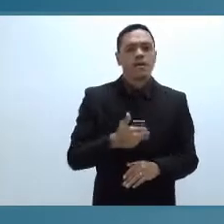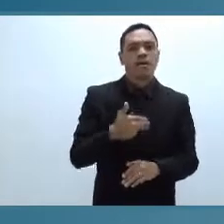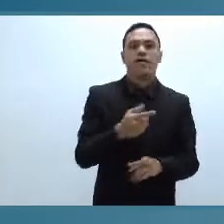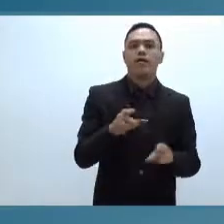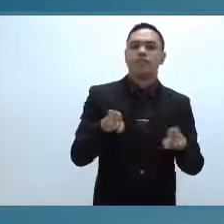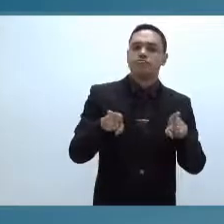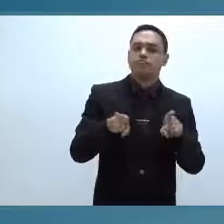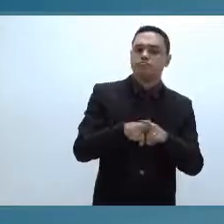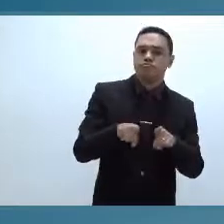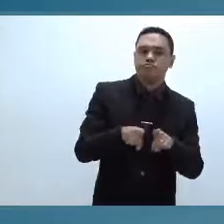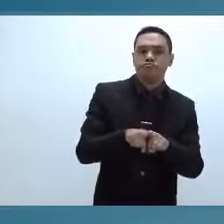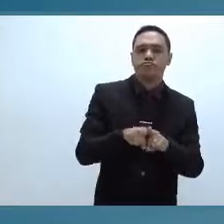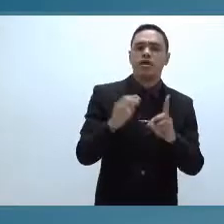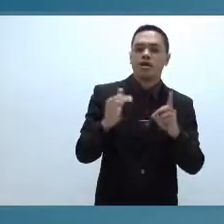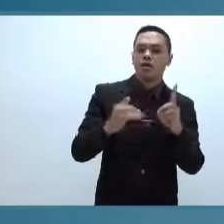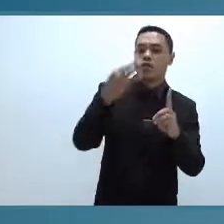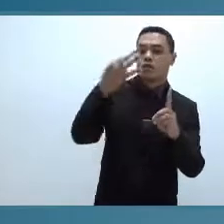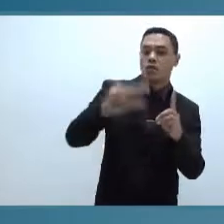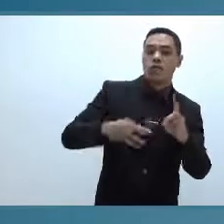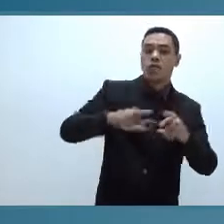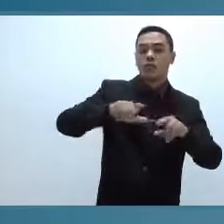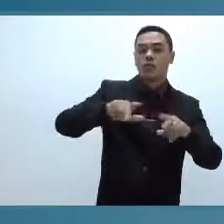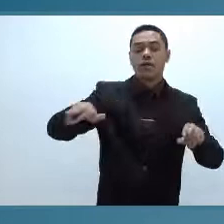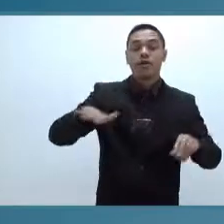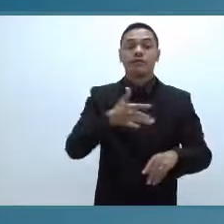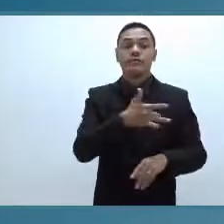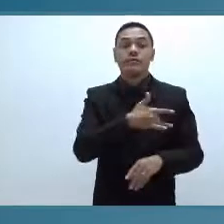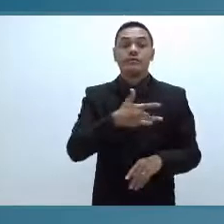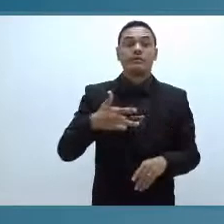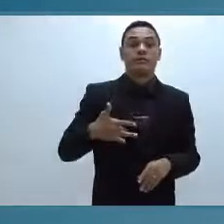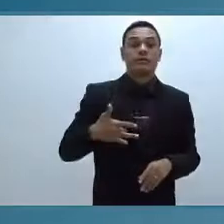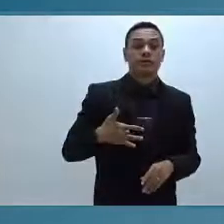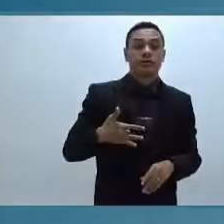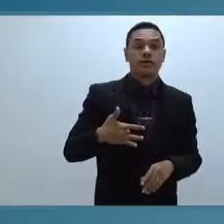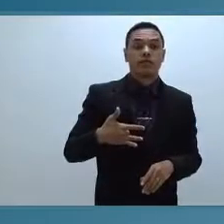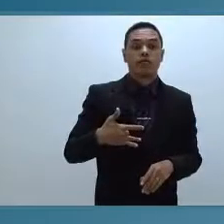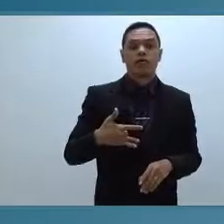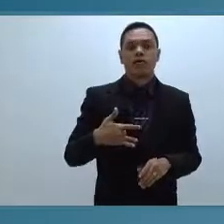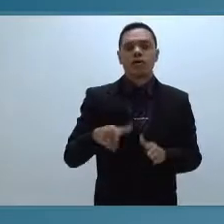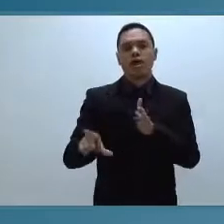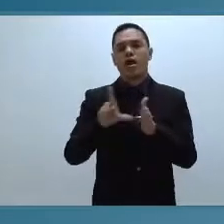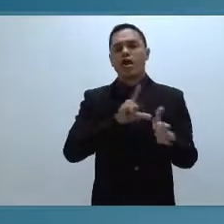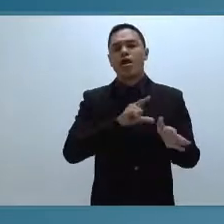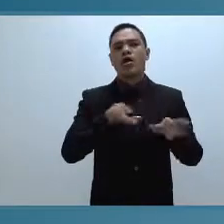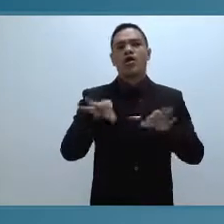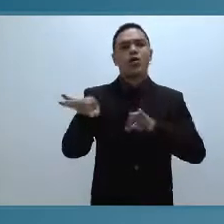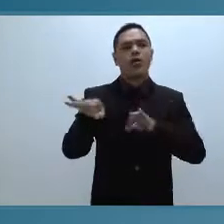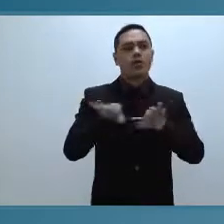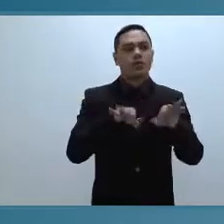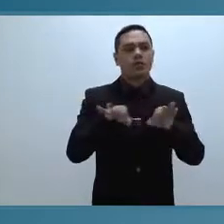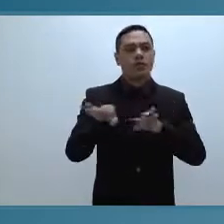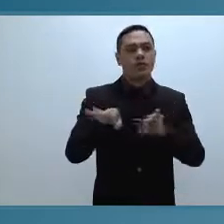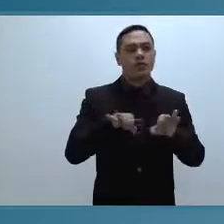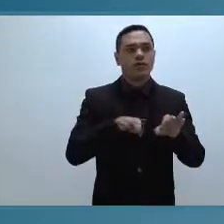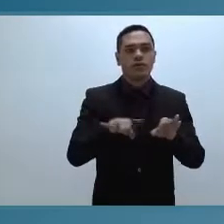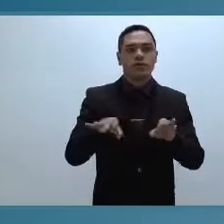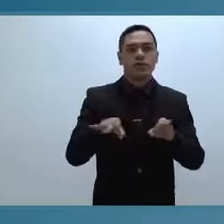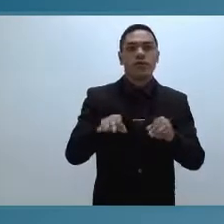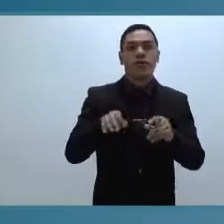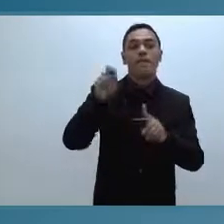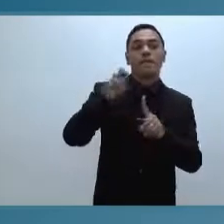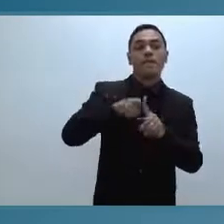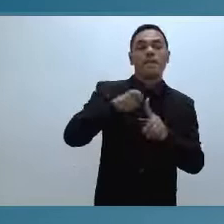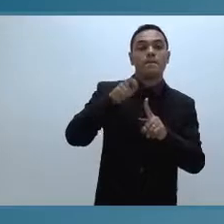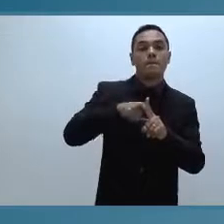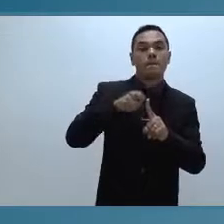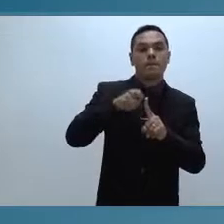por meio de uma programação adicional para a ordem de atender a minha